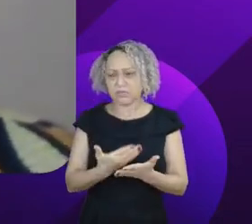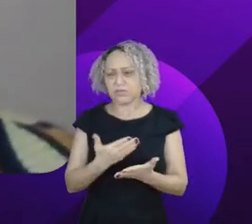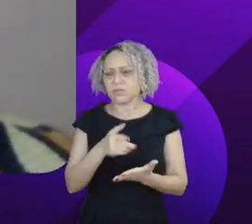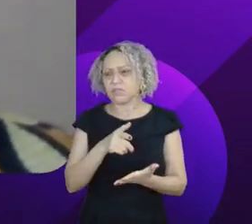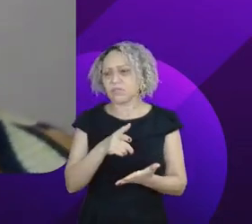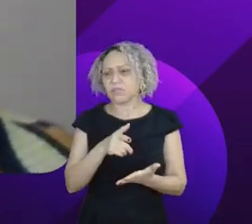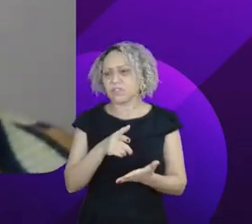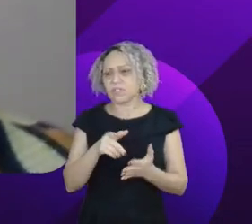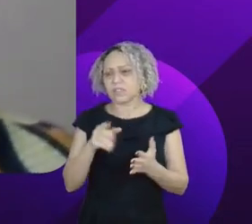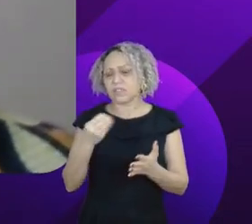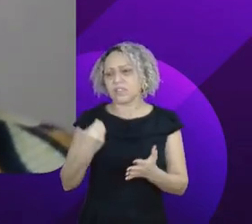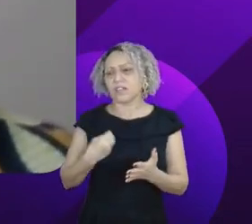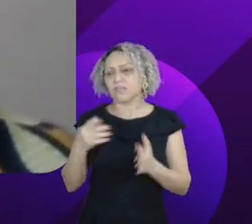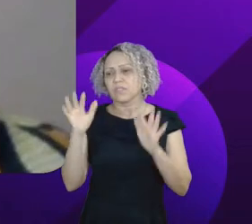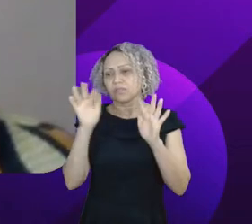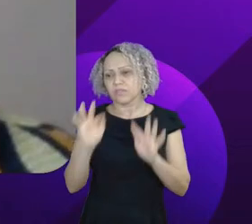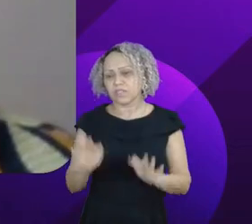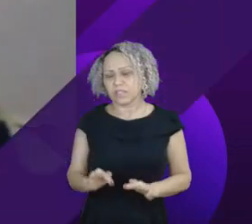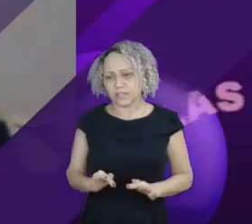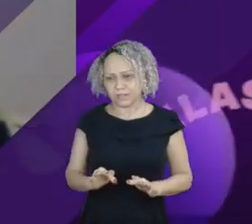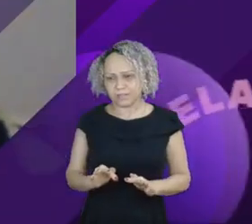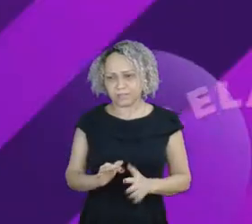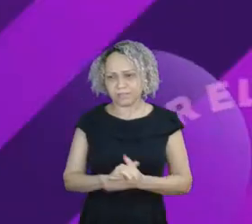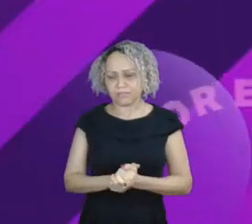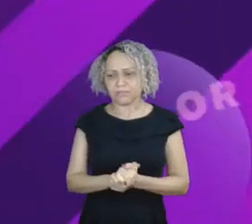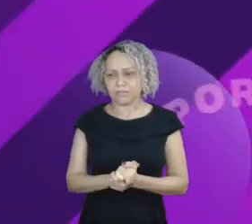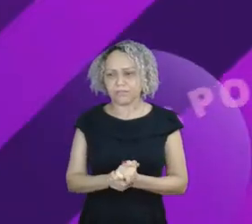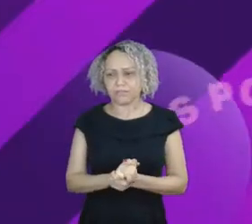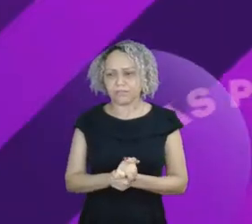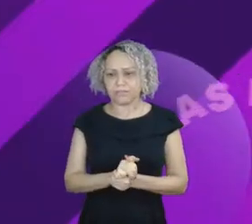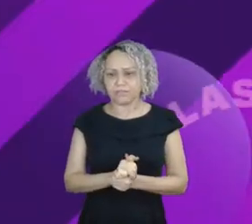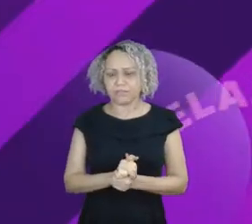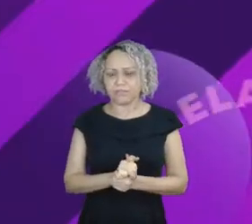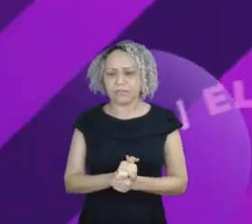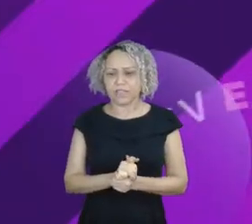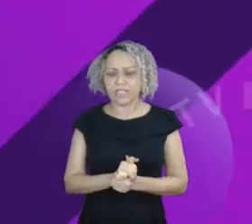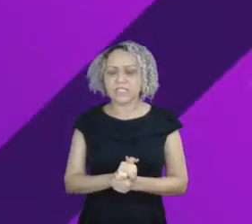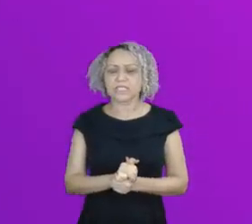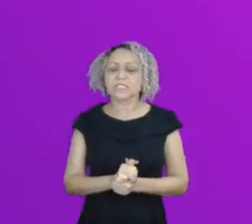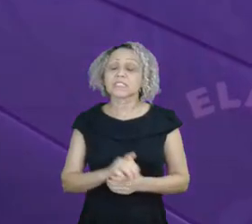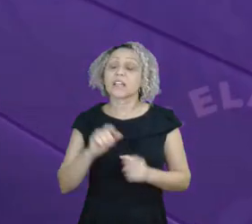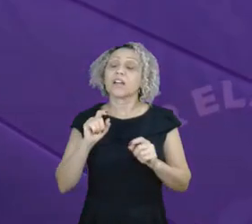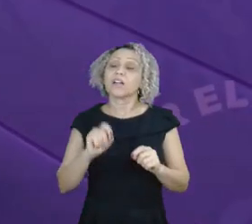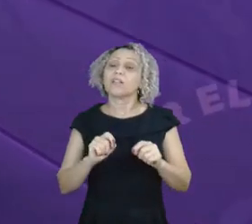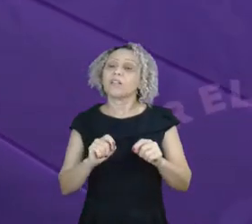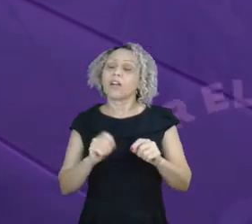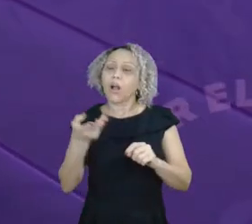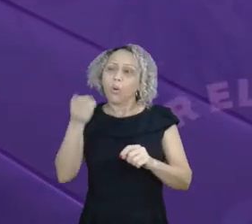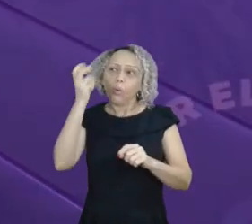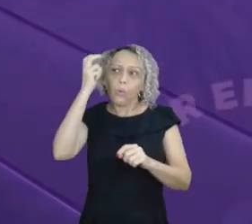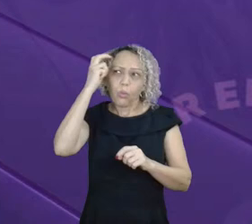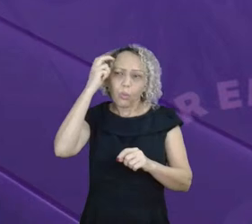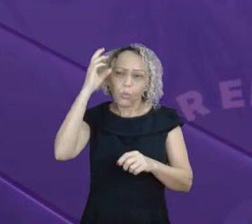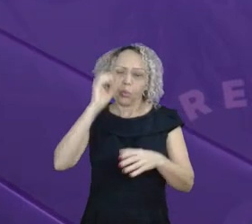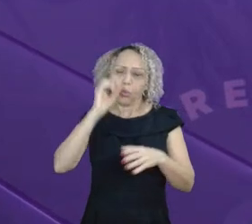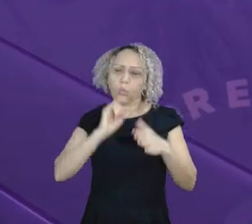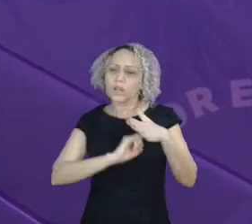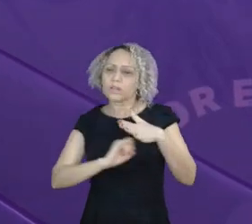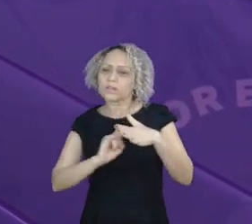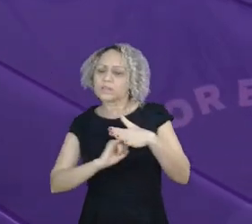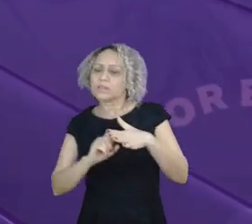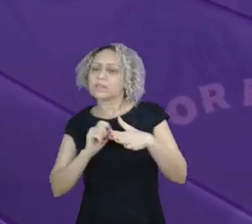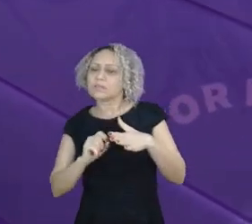vida feliz para todas as pessoas. A construção institucional de cultura e os impactos na vida